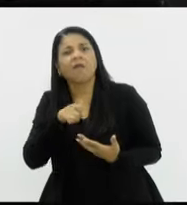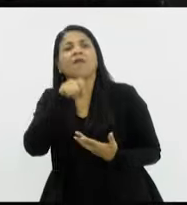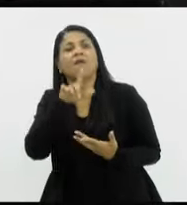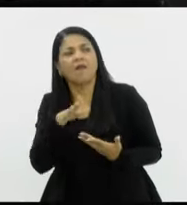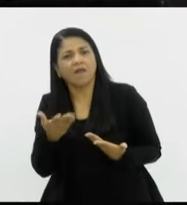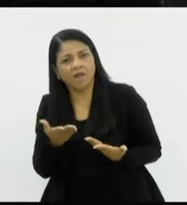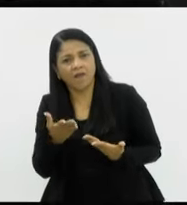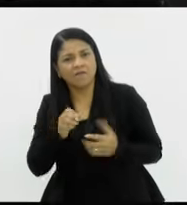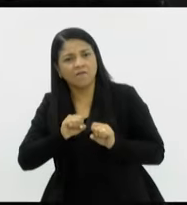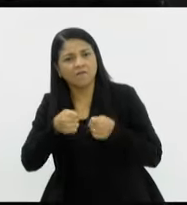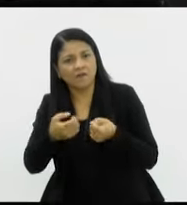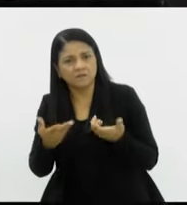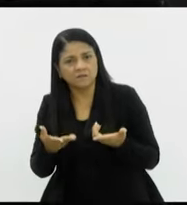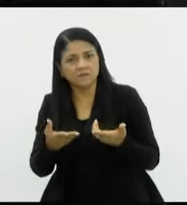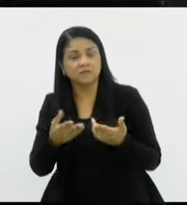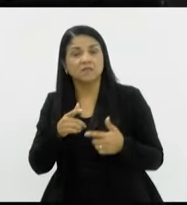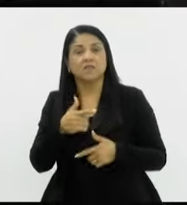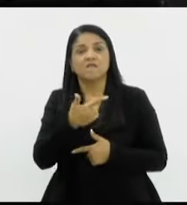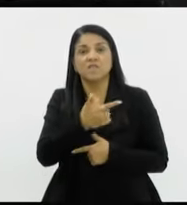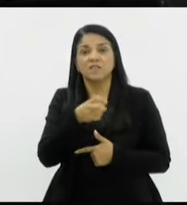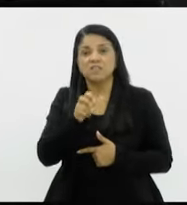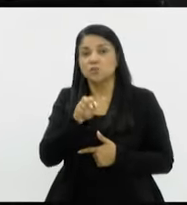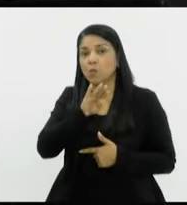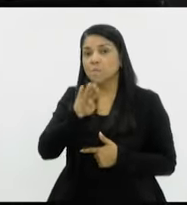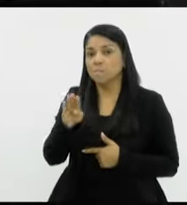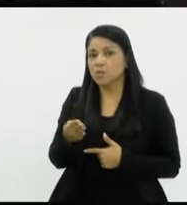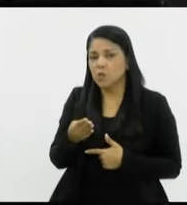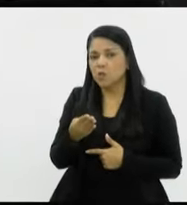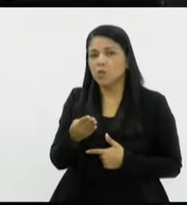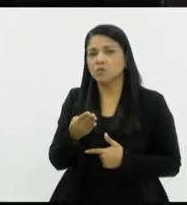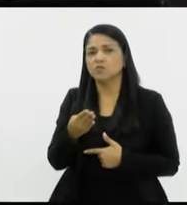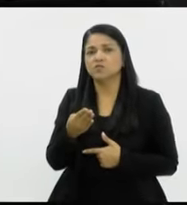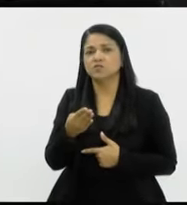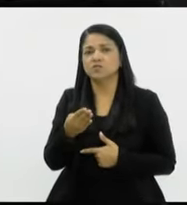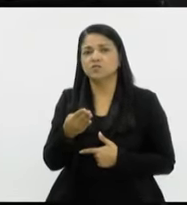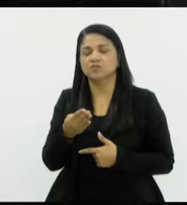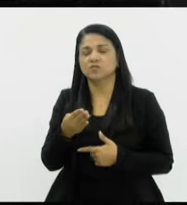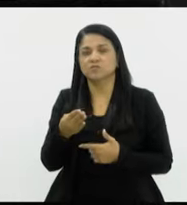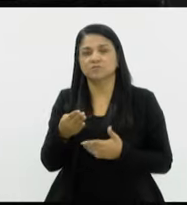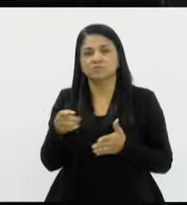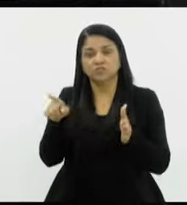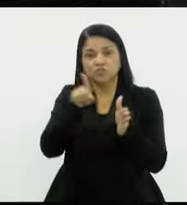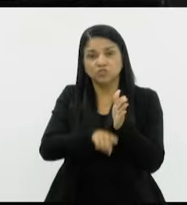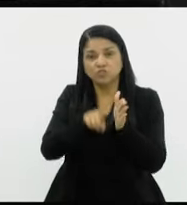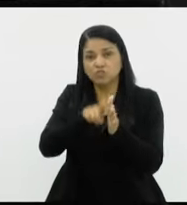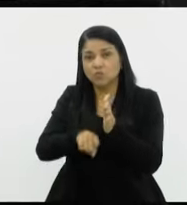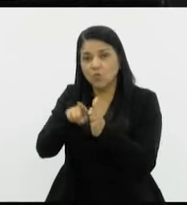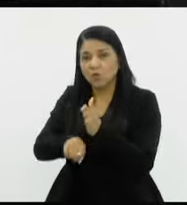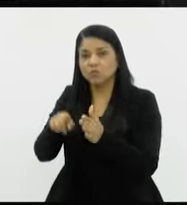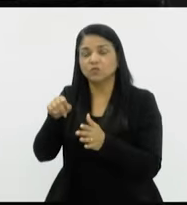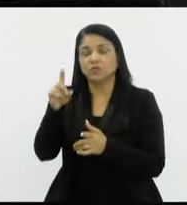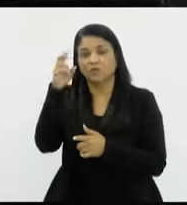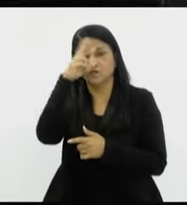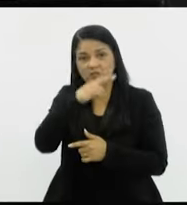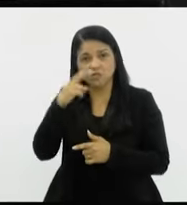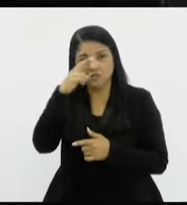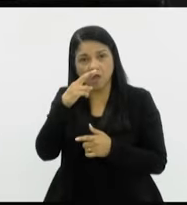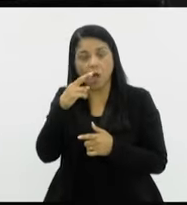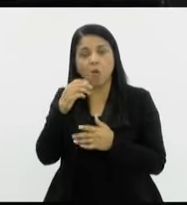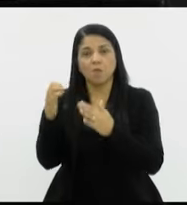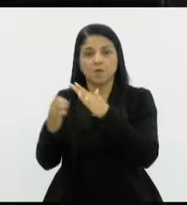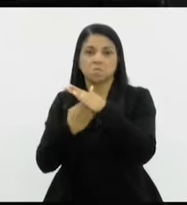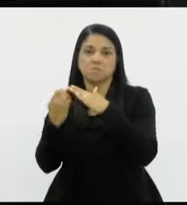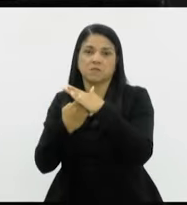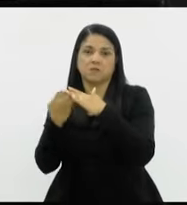Estima-se, né, que é a cerca de 25 bilhões de renúncia fiscal que o Estado do Rio de Janeiro hoje dá para grandes